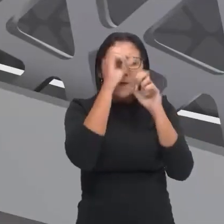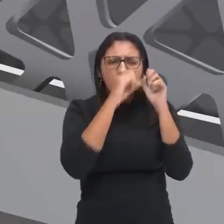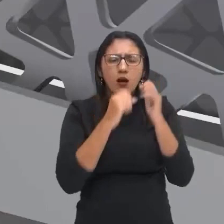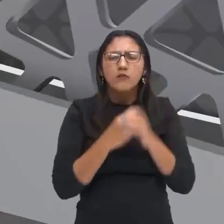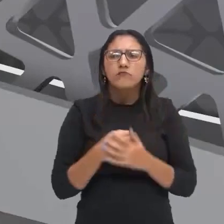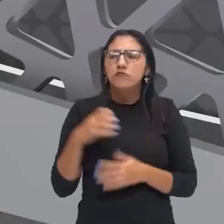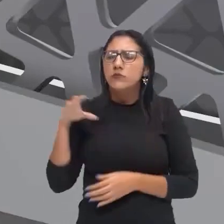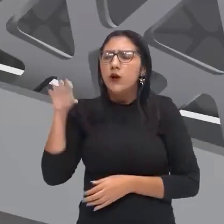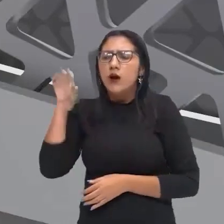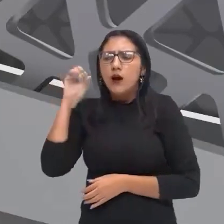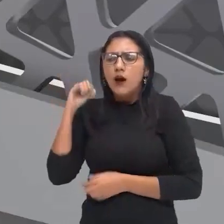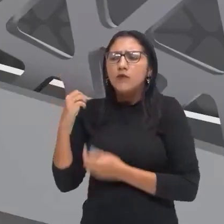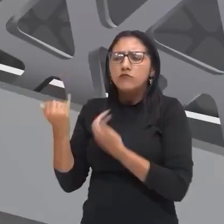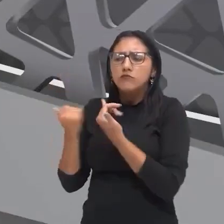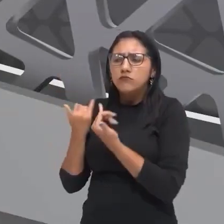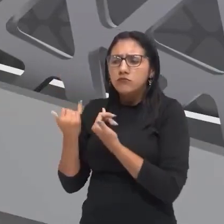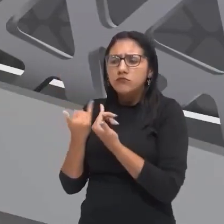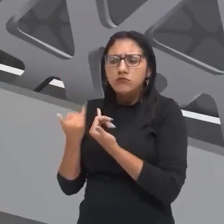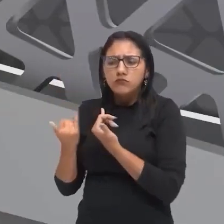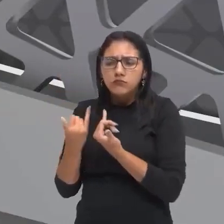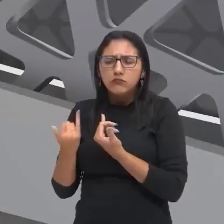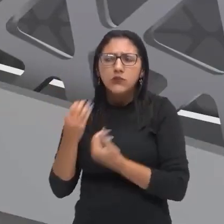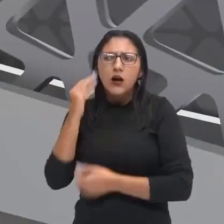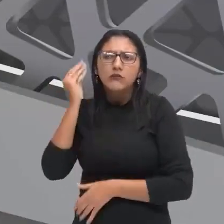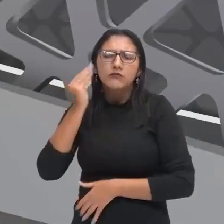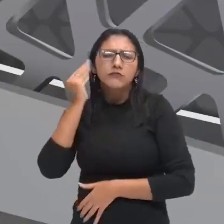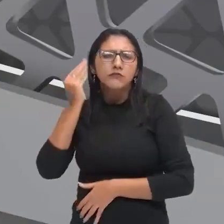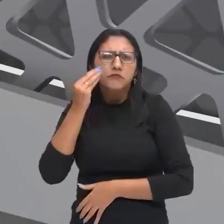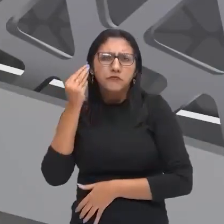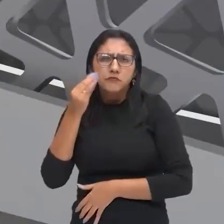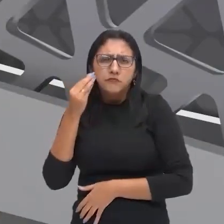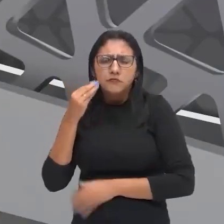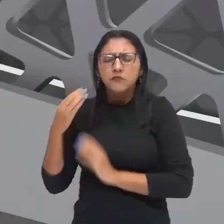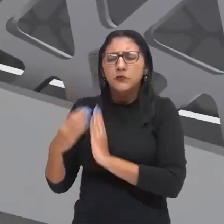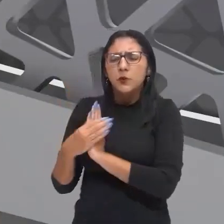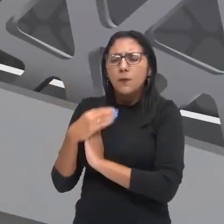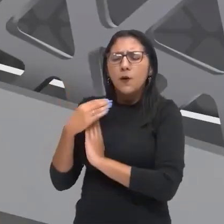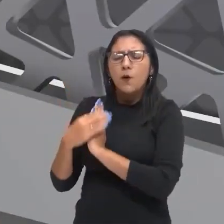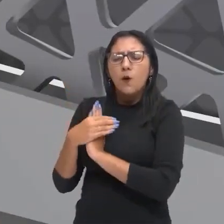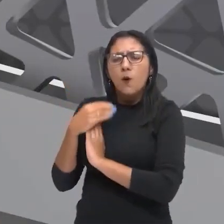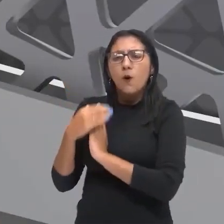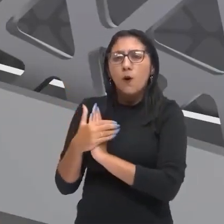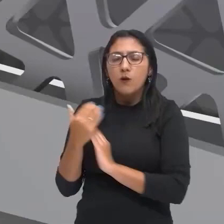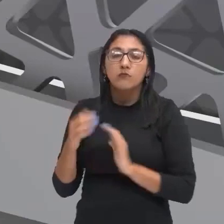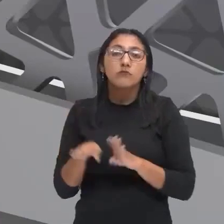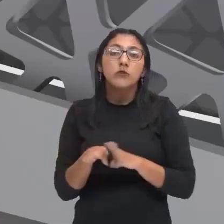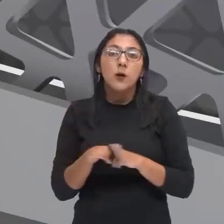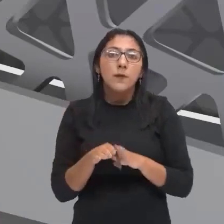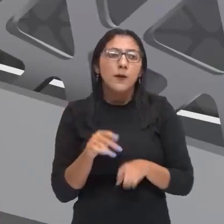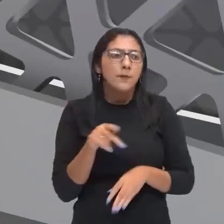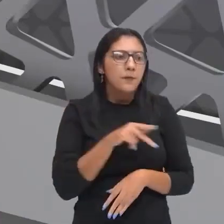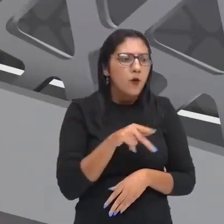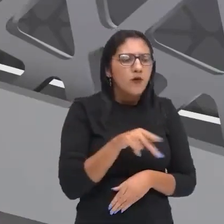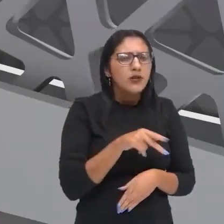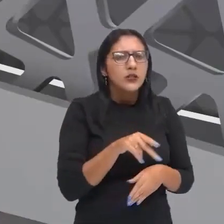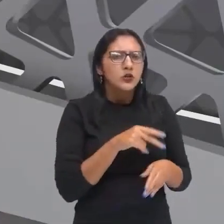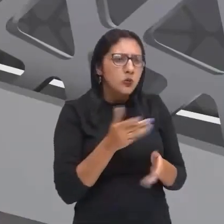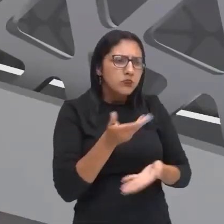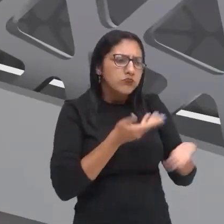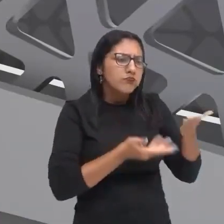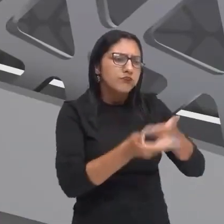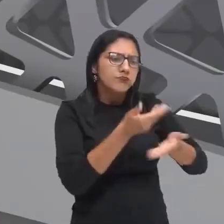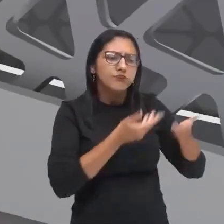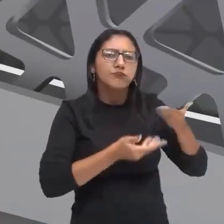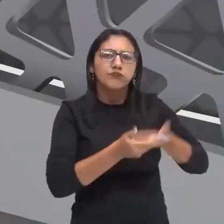os outros, ouvindo as pessoas compartilharem experiências comigo, conversava com os professores, e foi a partir